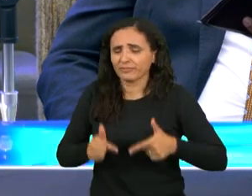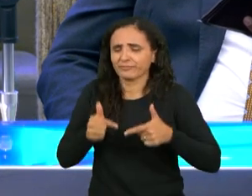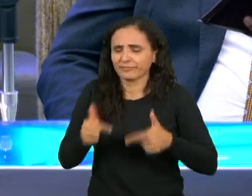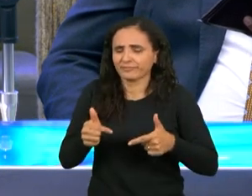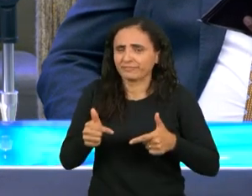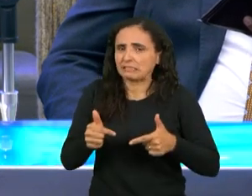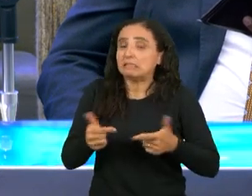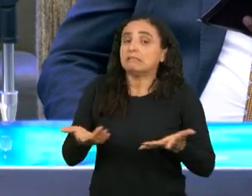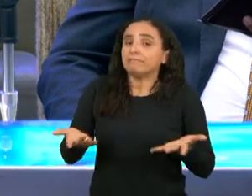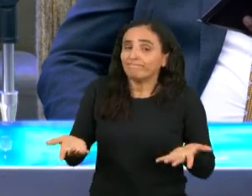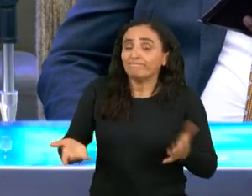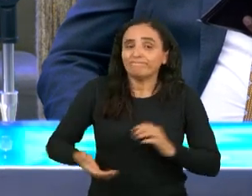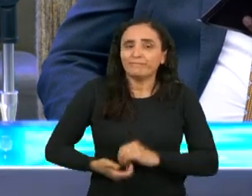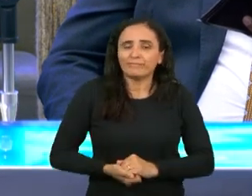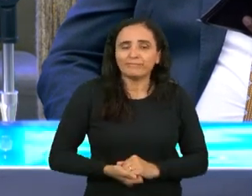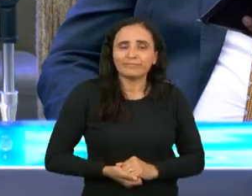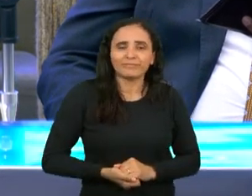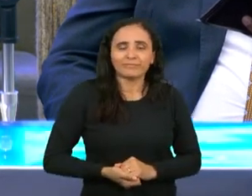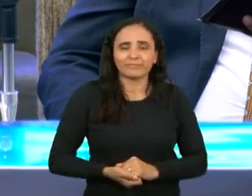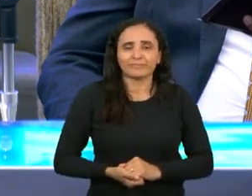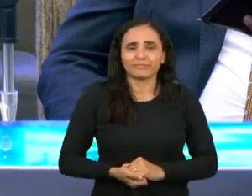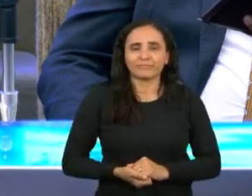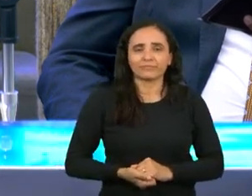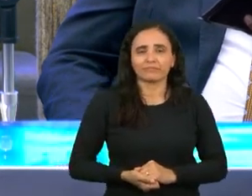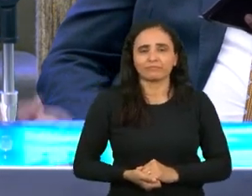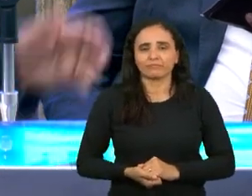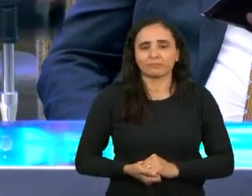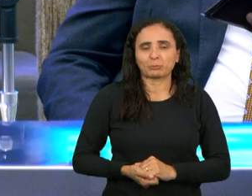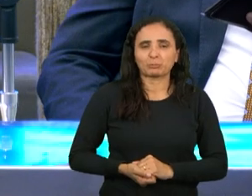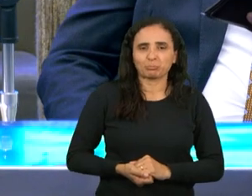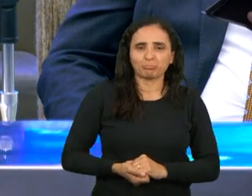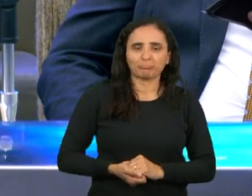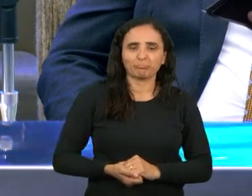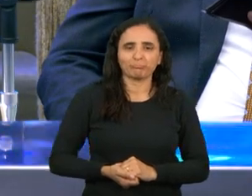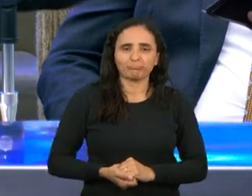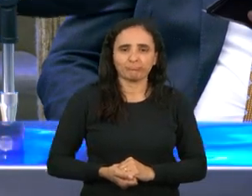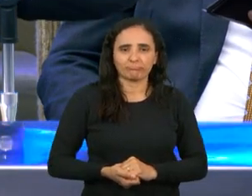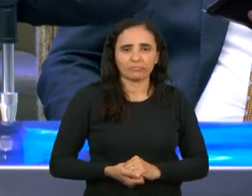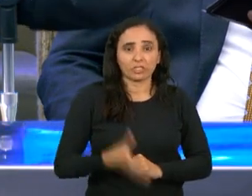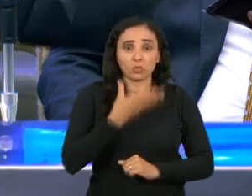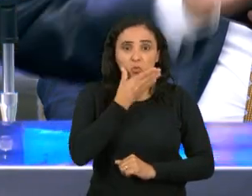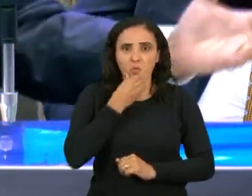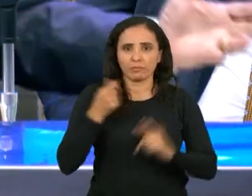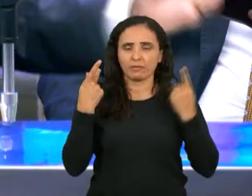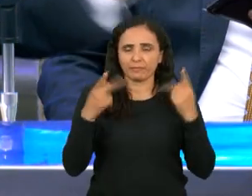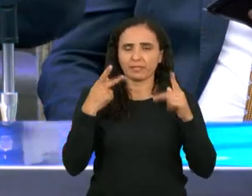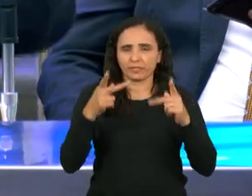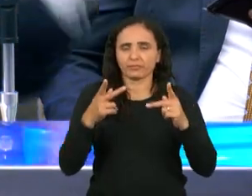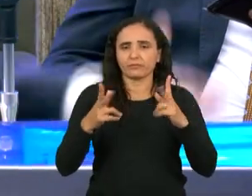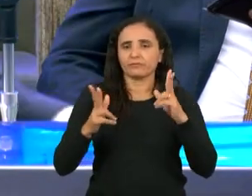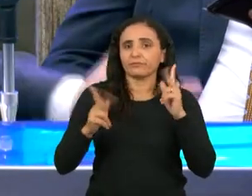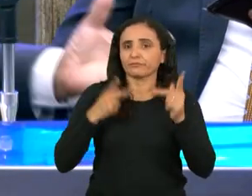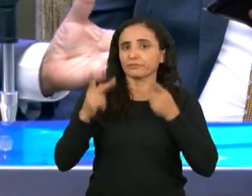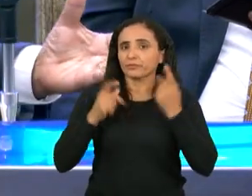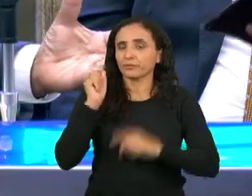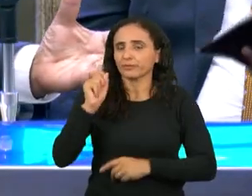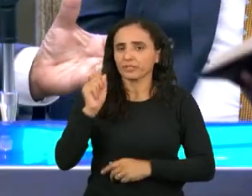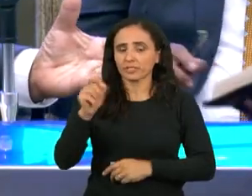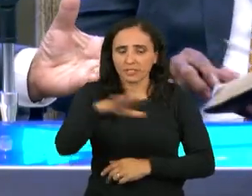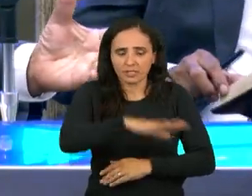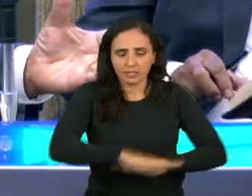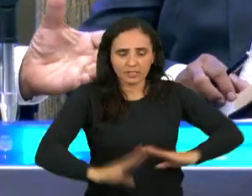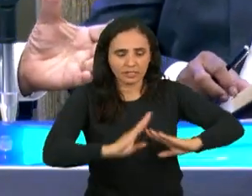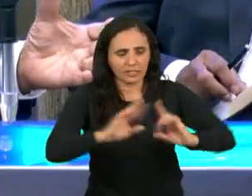o príncipe dos pregadores explodiu Ele disse que a igreja ela não é perfeita porque ela tem seres humanos